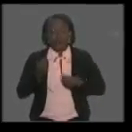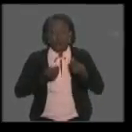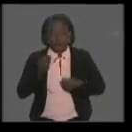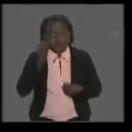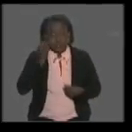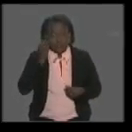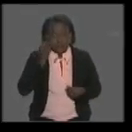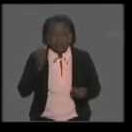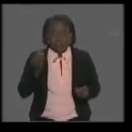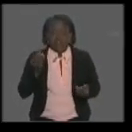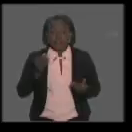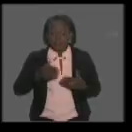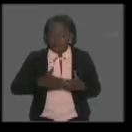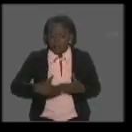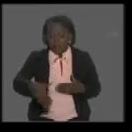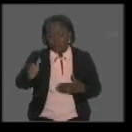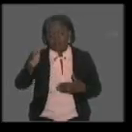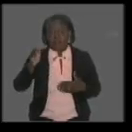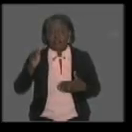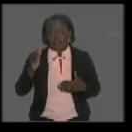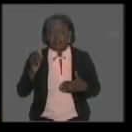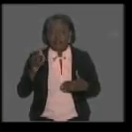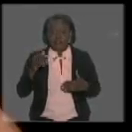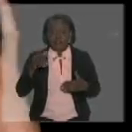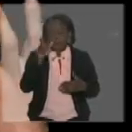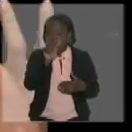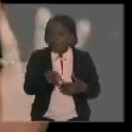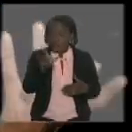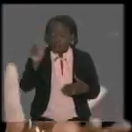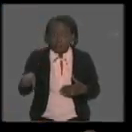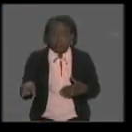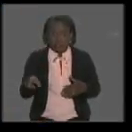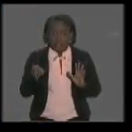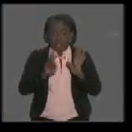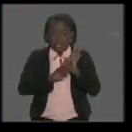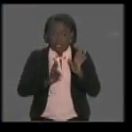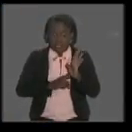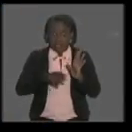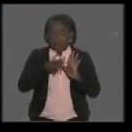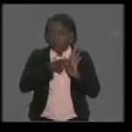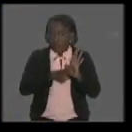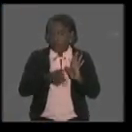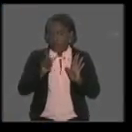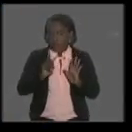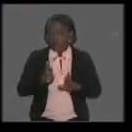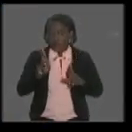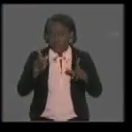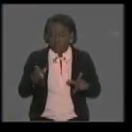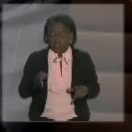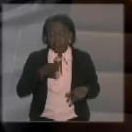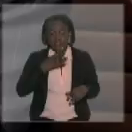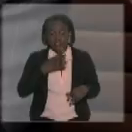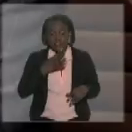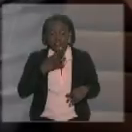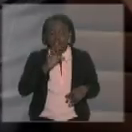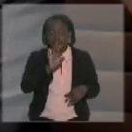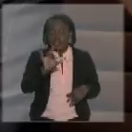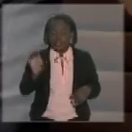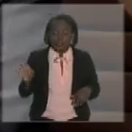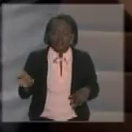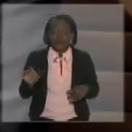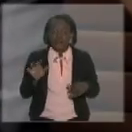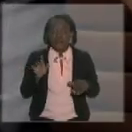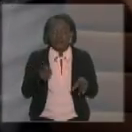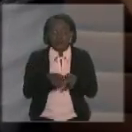experiência perpassa também em como o gênero, as formas não normativas, né, de gênero. O reconhecimento também do